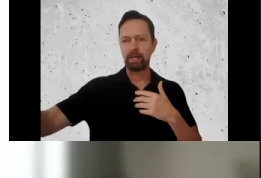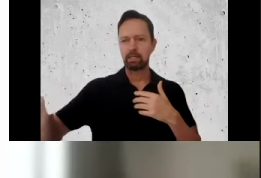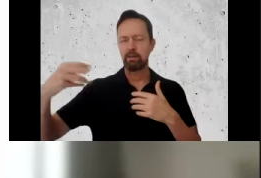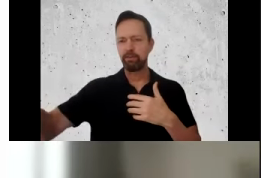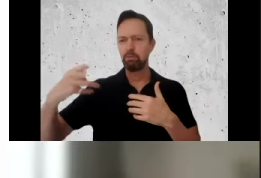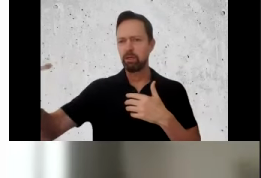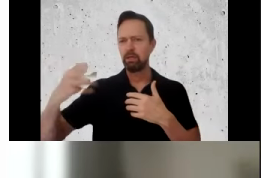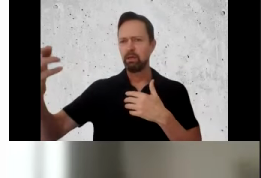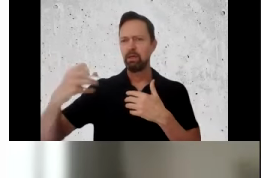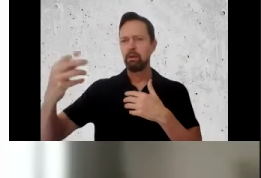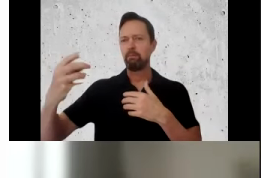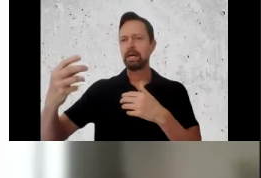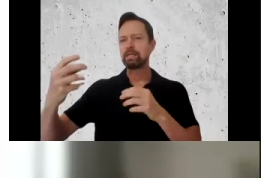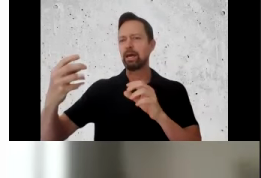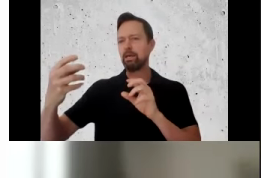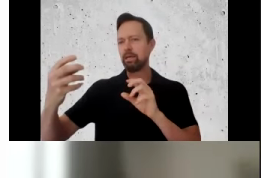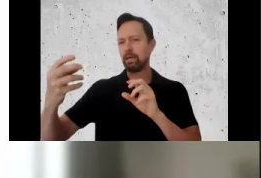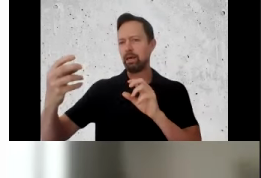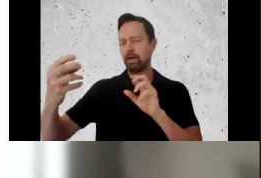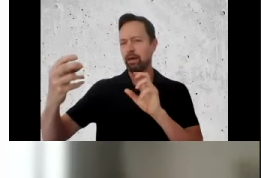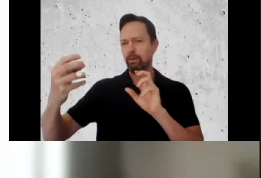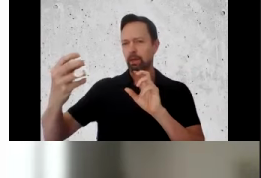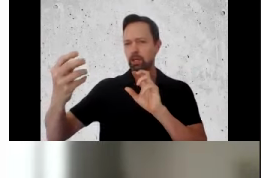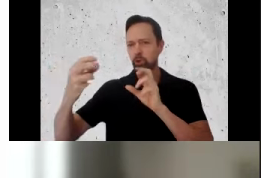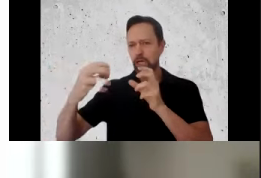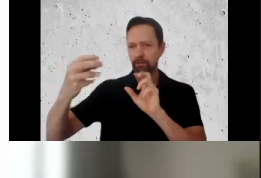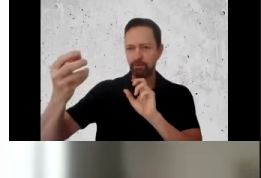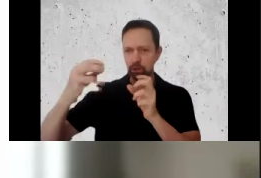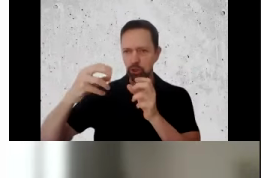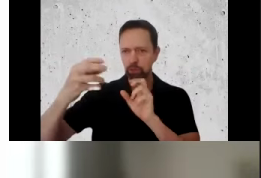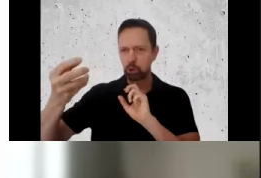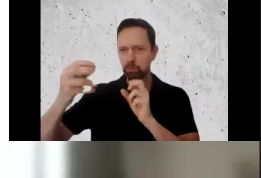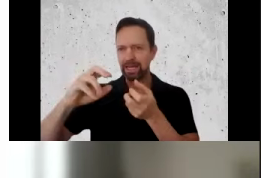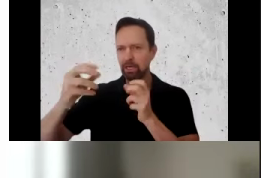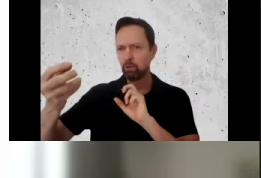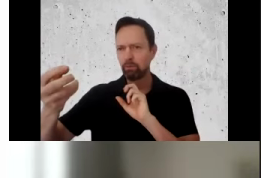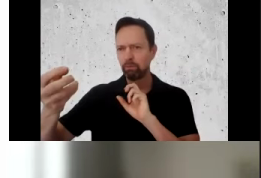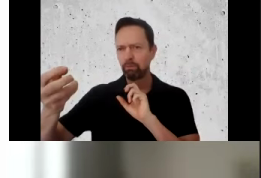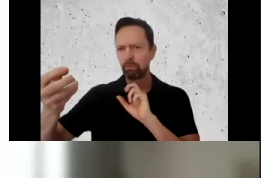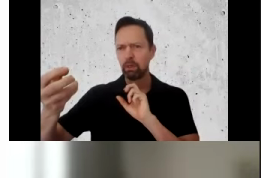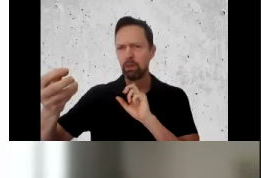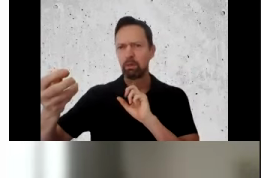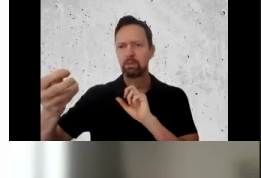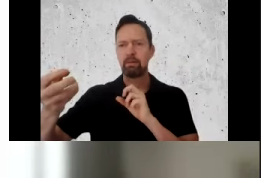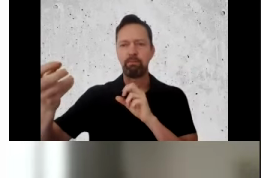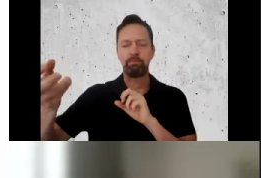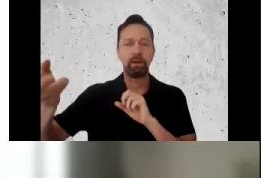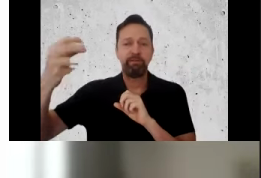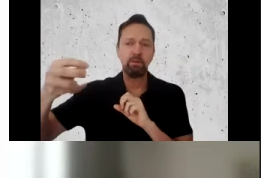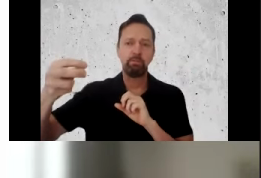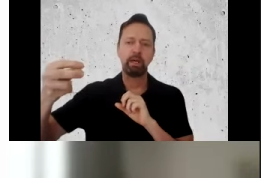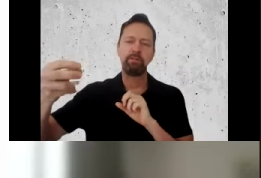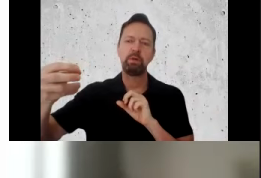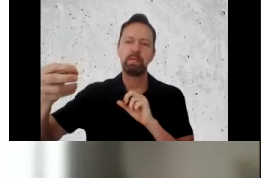podiam comprar dessa firma, mas aí isso gerava vários tipos de perigo, sabe,